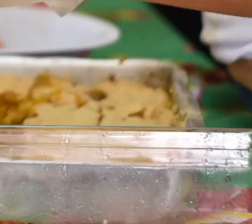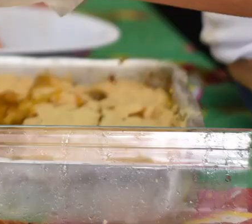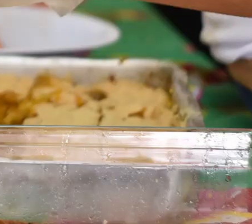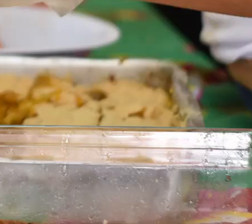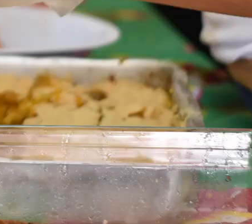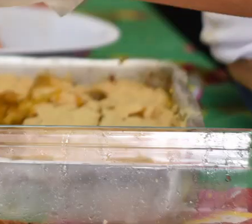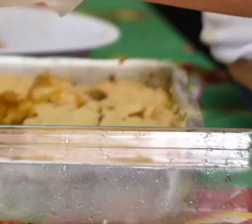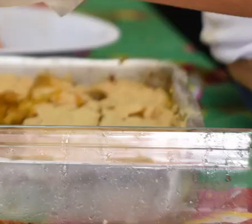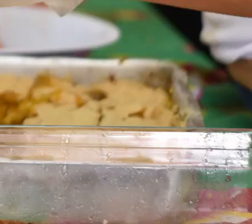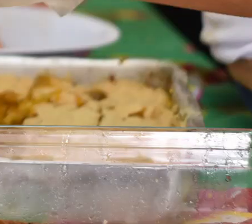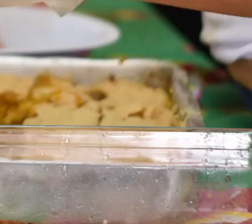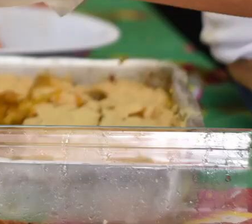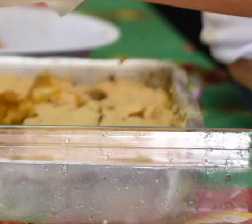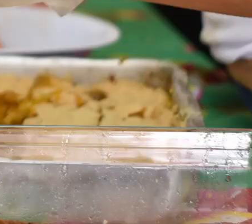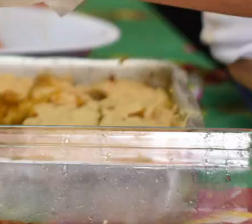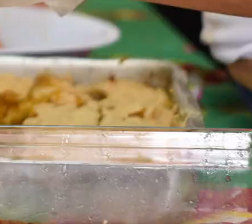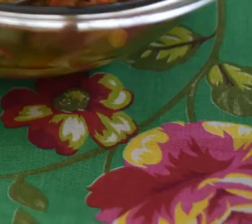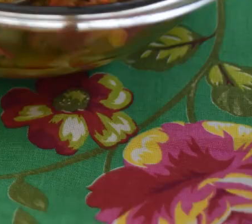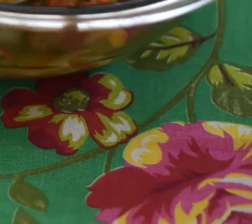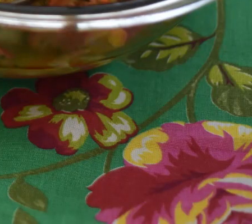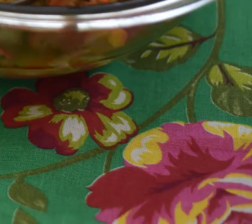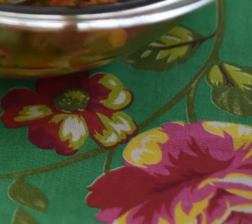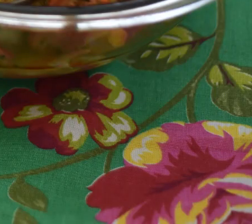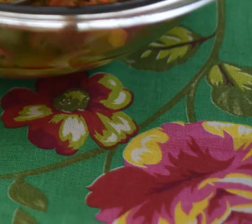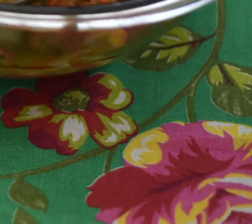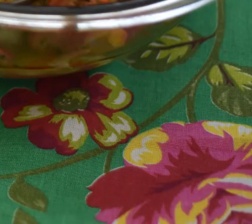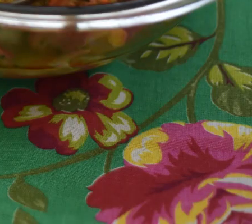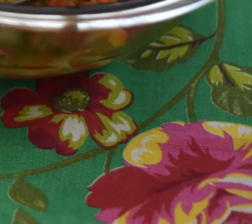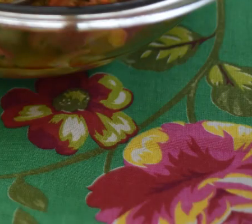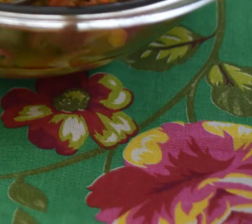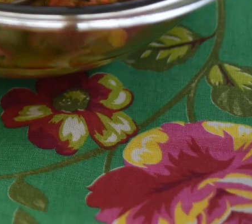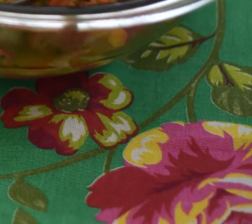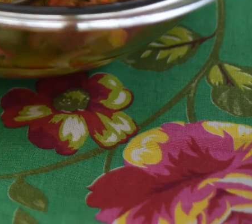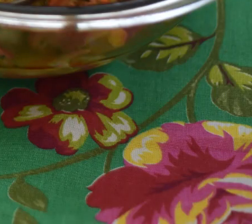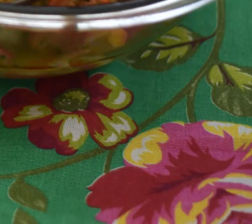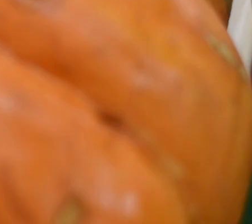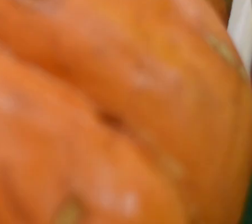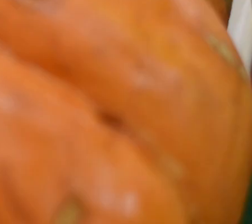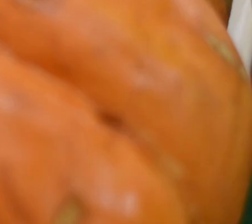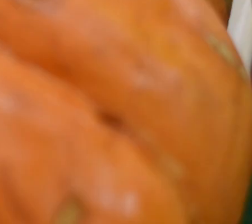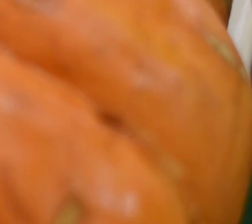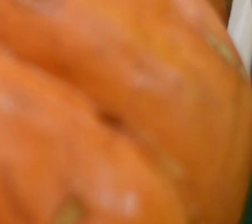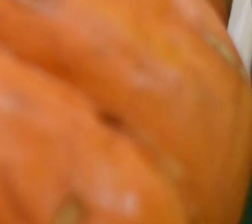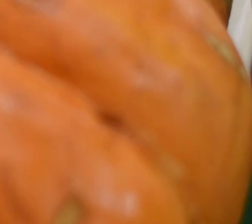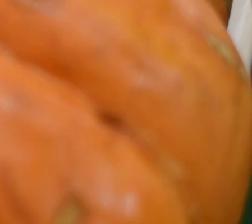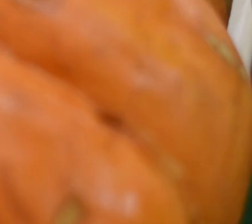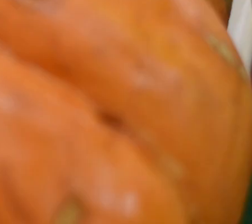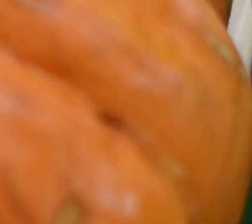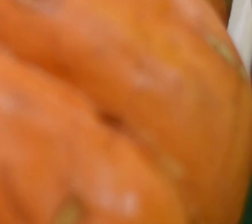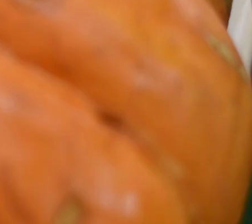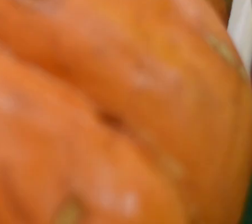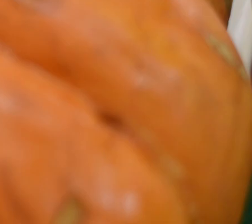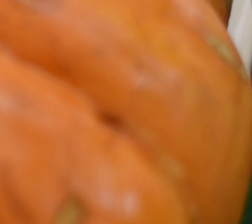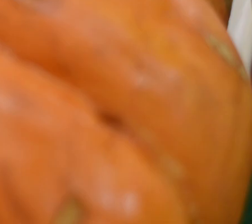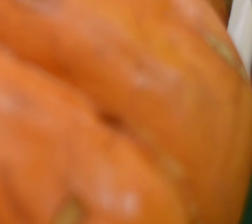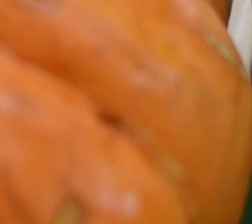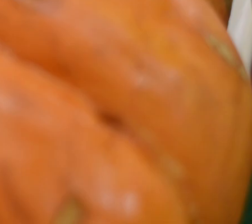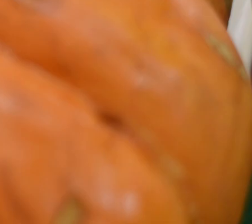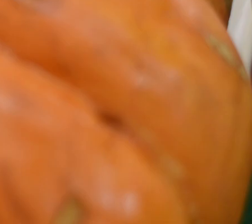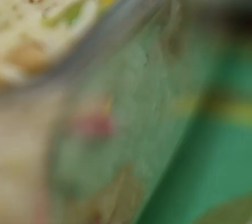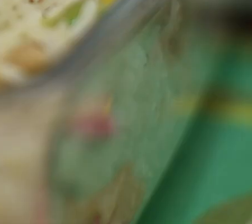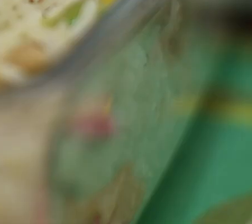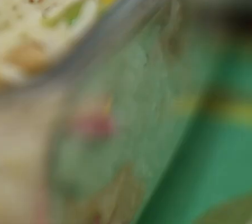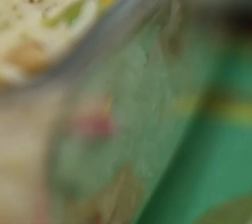amor, né? Então, se a gente se dedica naquilo, na nossa profissão, a gente tem que fazer com amor e com respeito para os